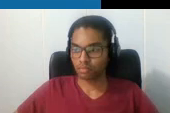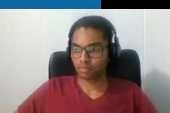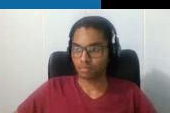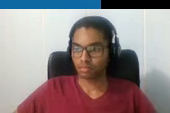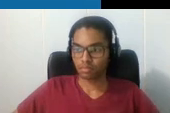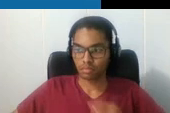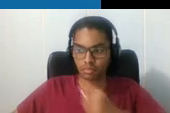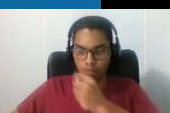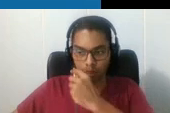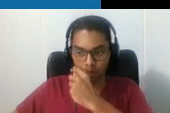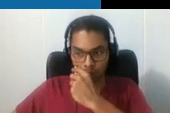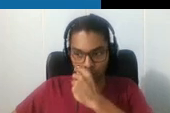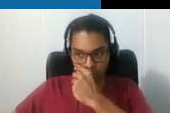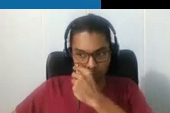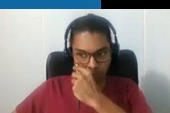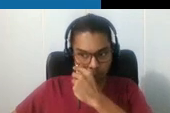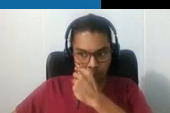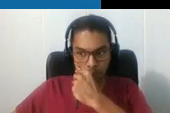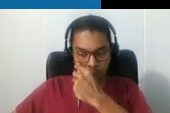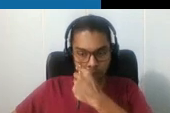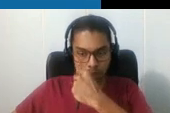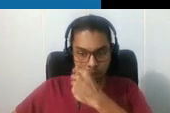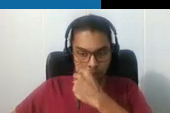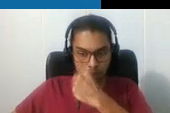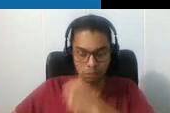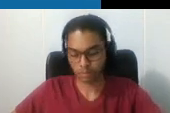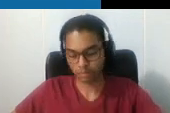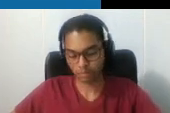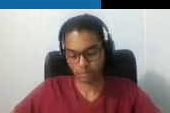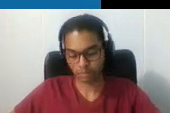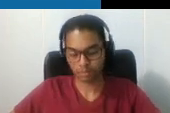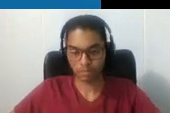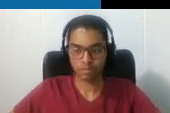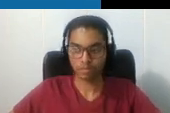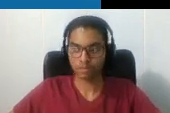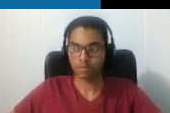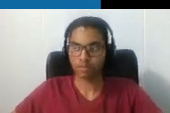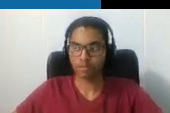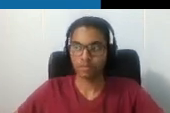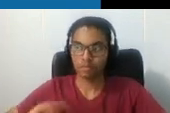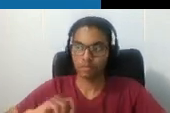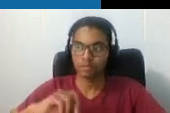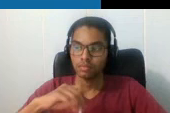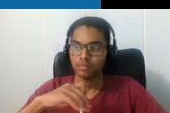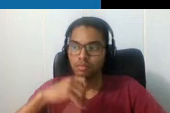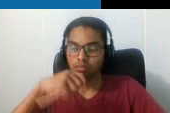para usinar. O que é melhor ou pior? Você consegue tirar mais material